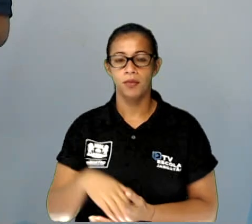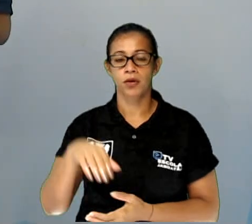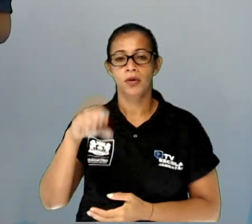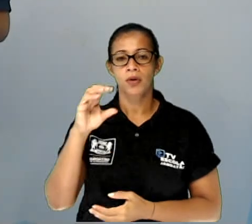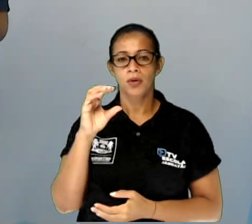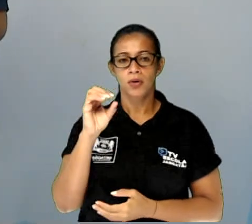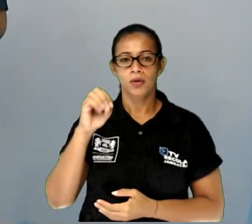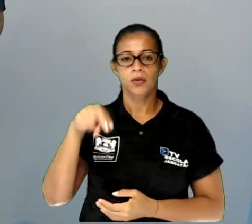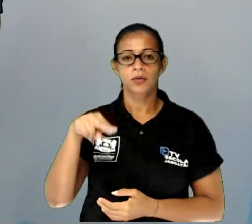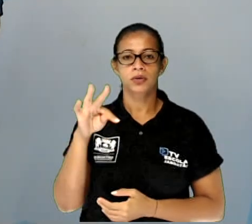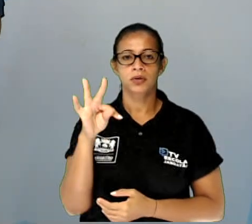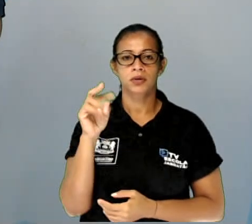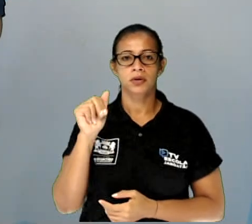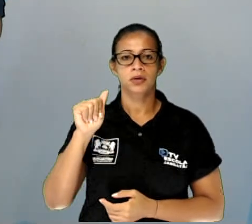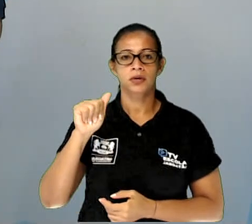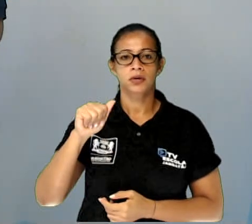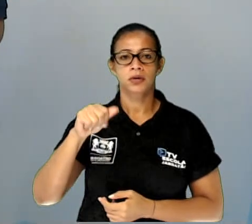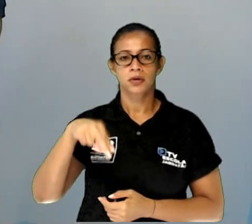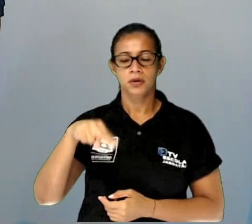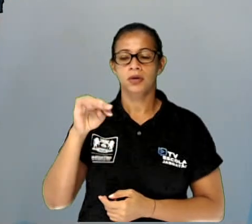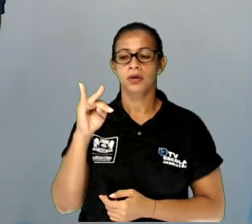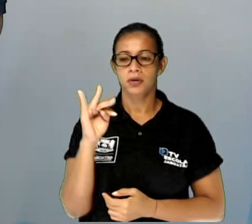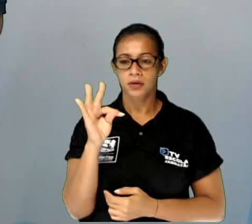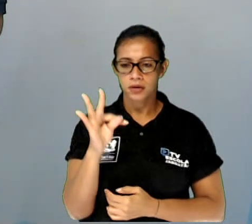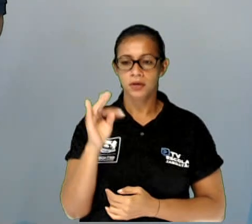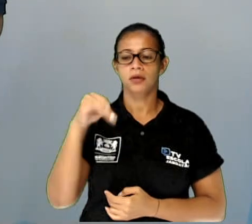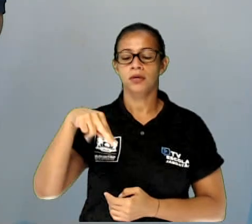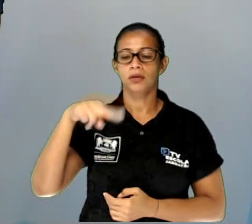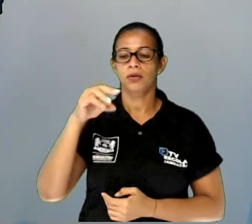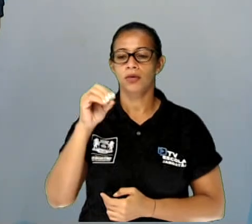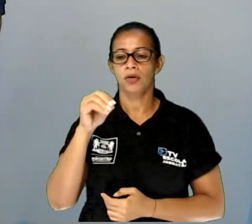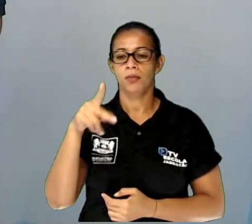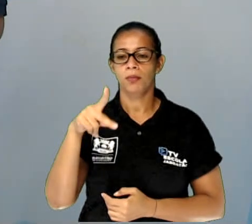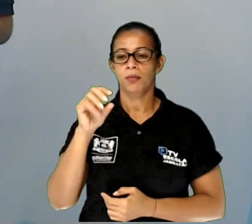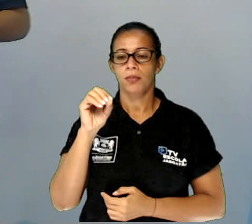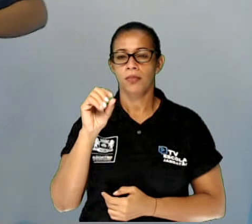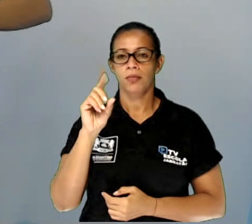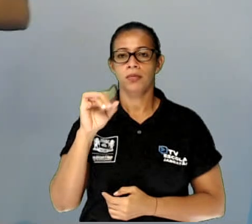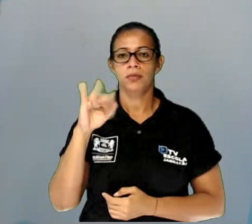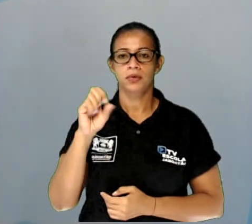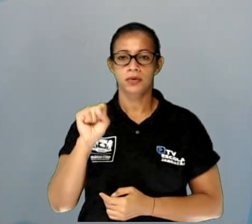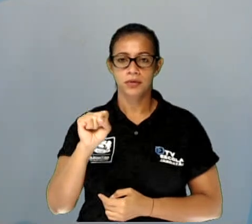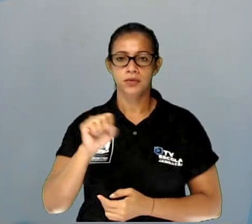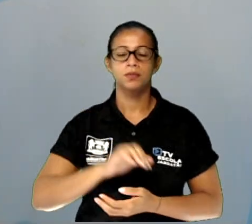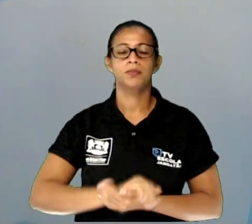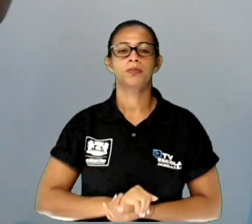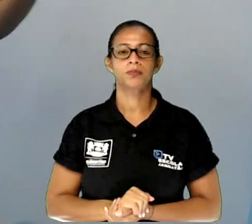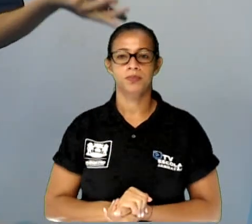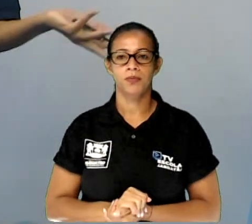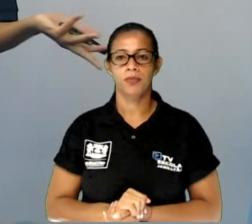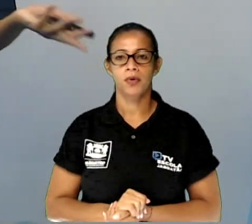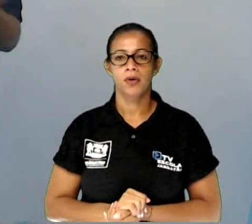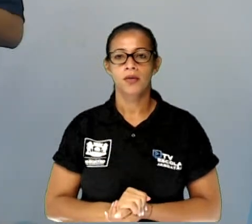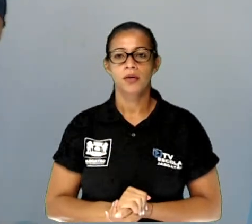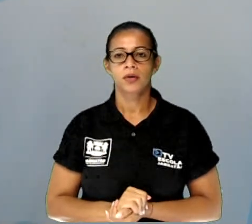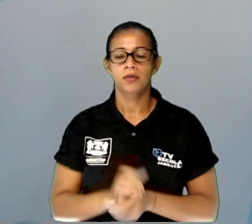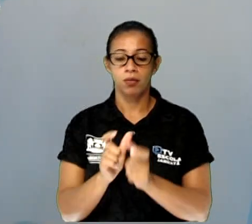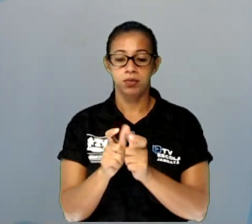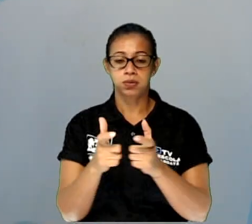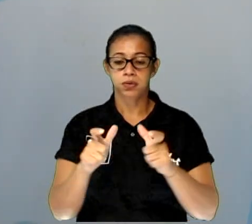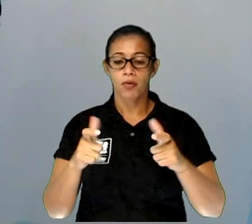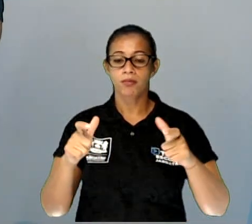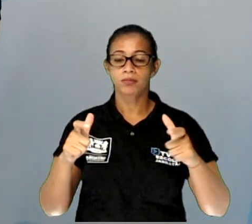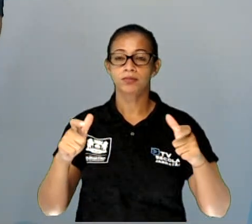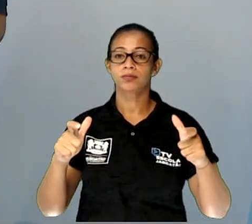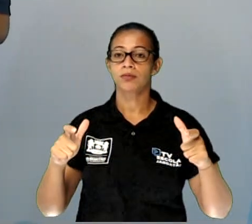Império Bizantino e, ao mesmo tempo, foi um dos responsáveis ali por ampliar, né, o poder do